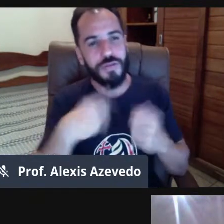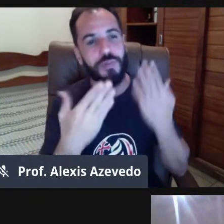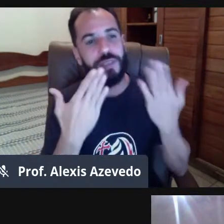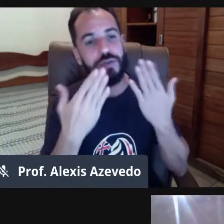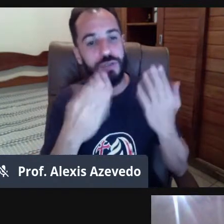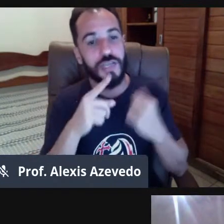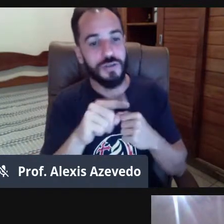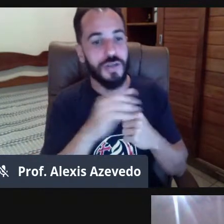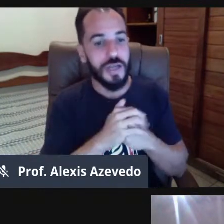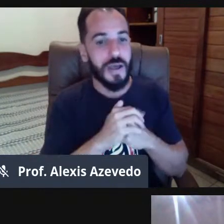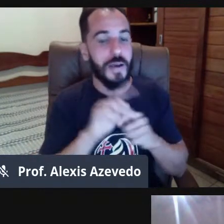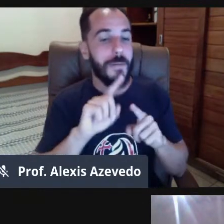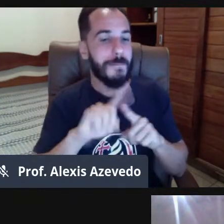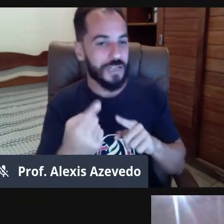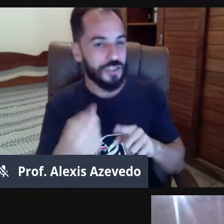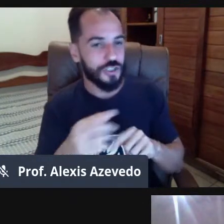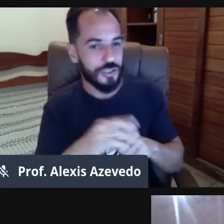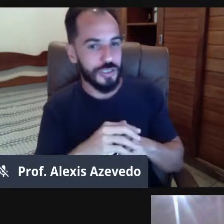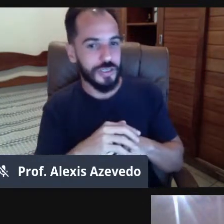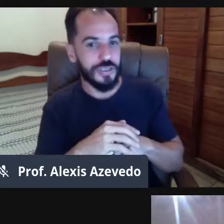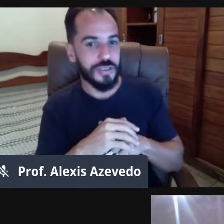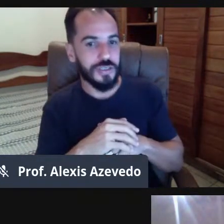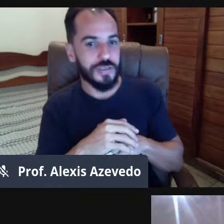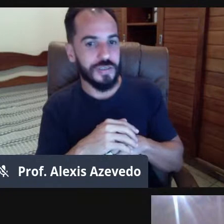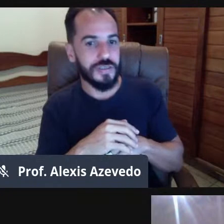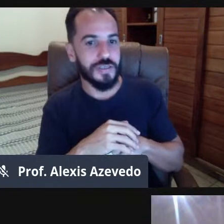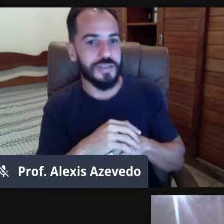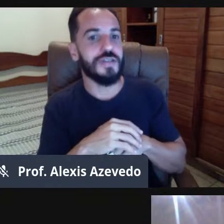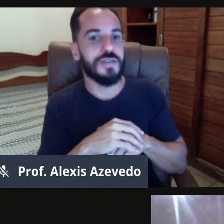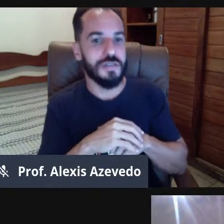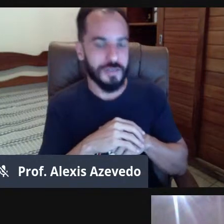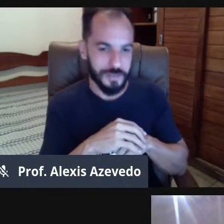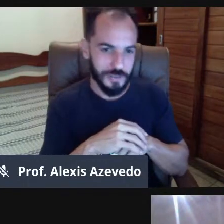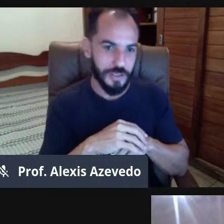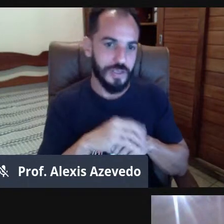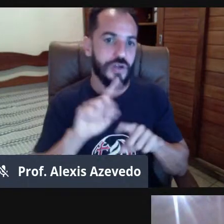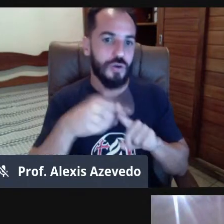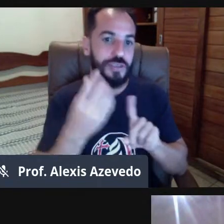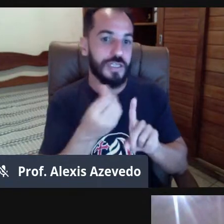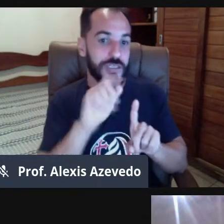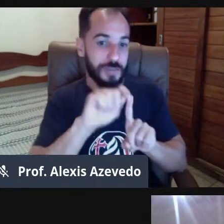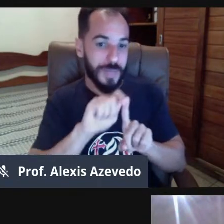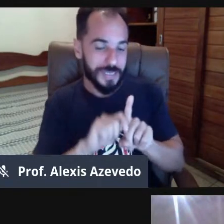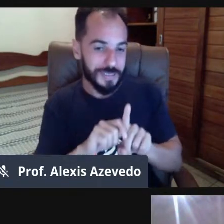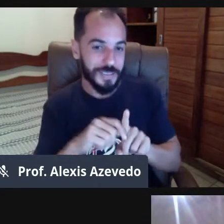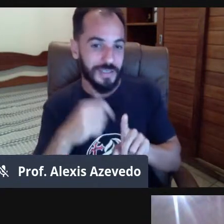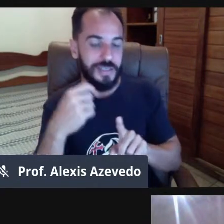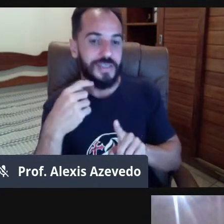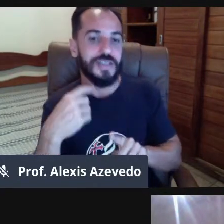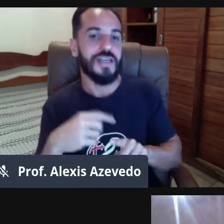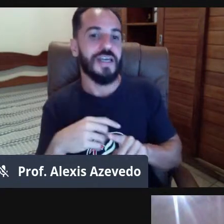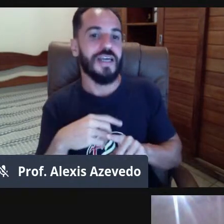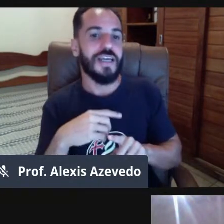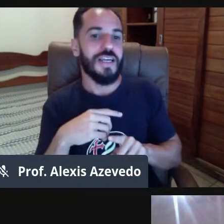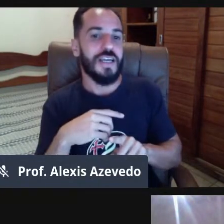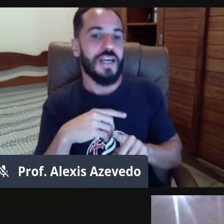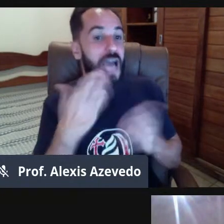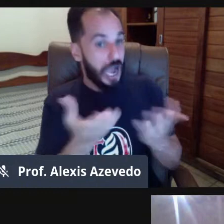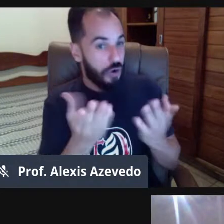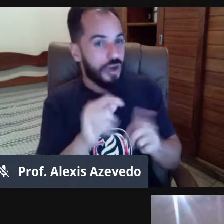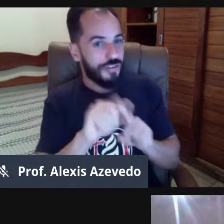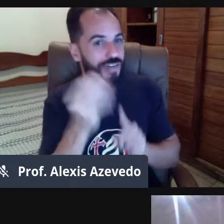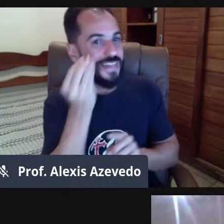a gente conseguir, nesse semestre agora, ajustarmos de forma mais